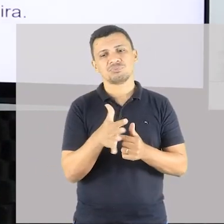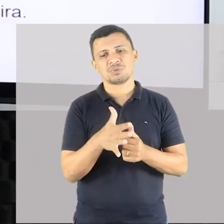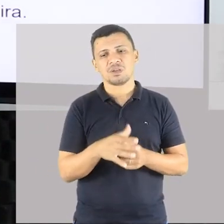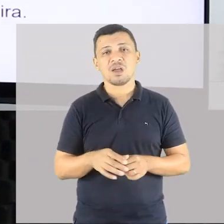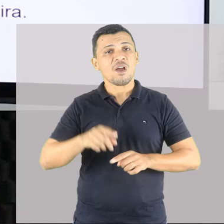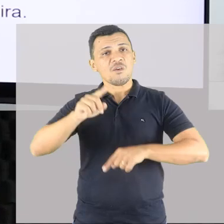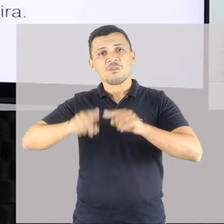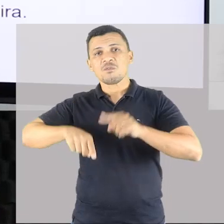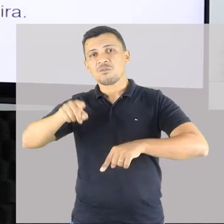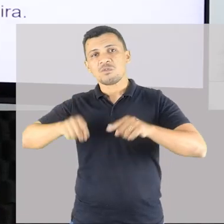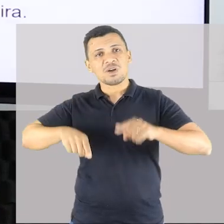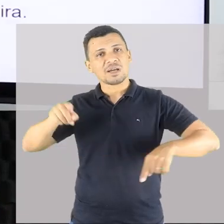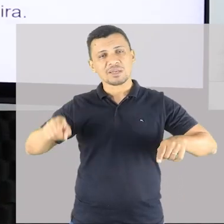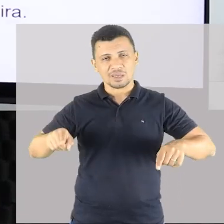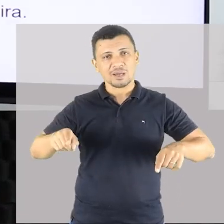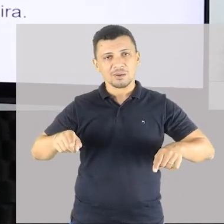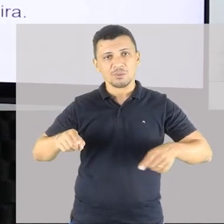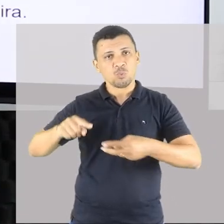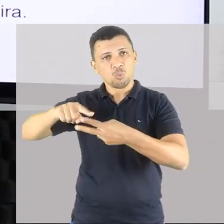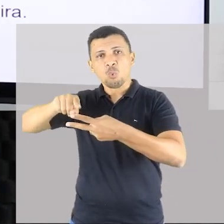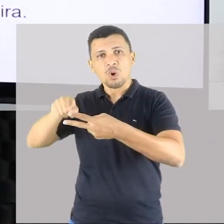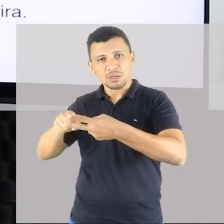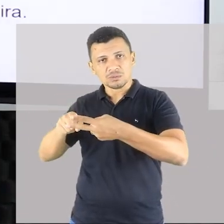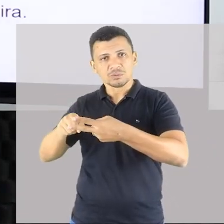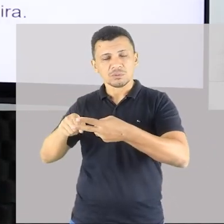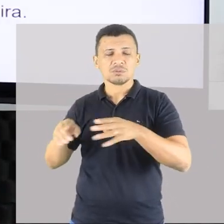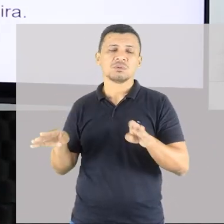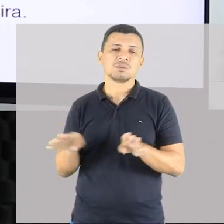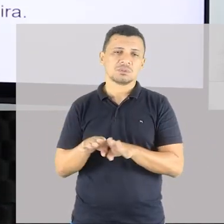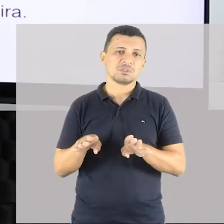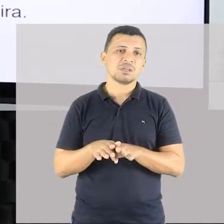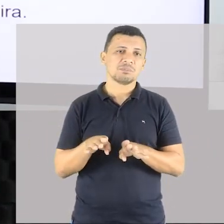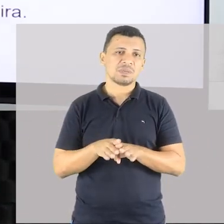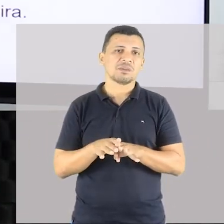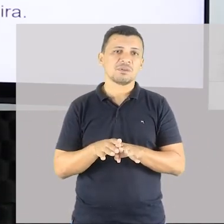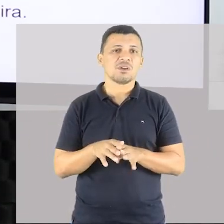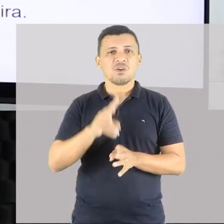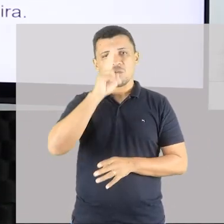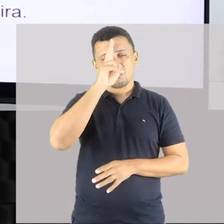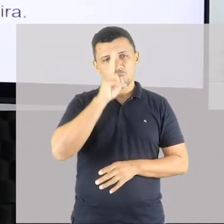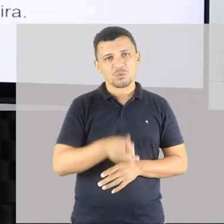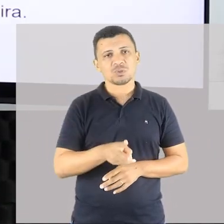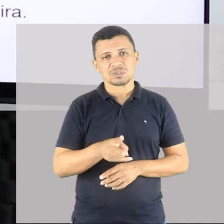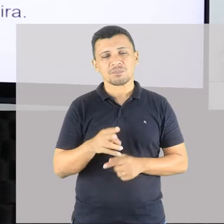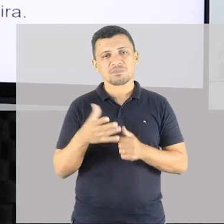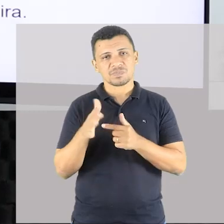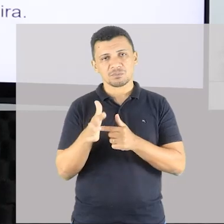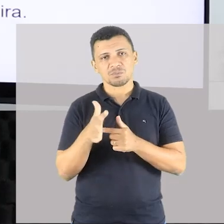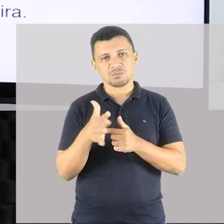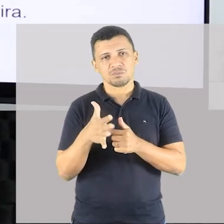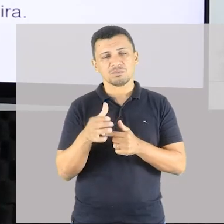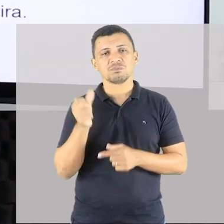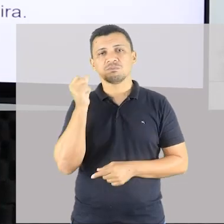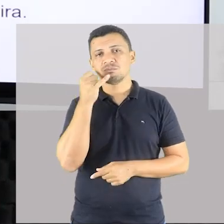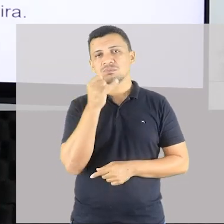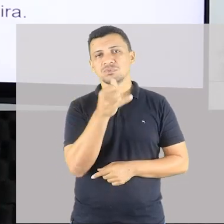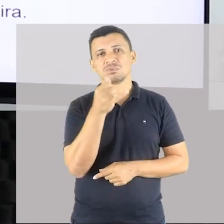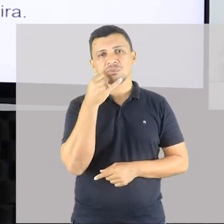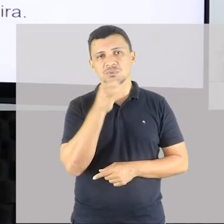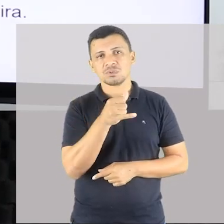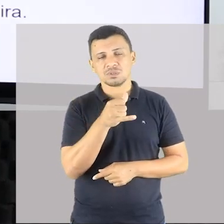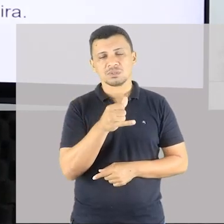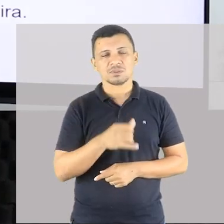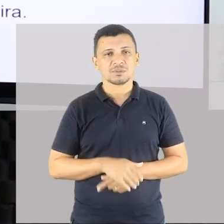eu começar a girar essa espira, também vai aparecer uma força eletromotriz. Se liguem, quando ouvirem